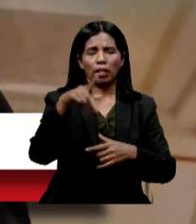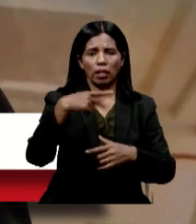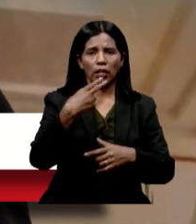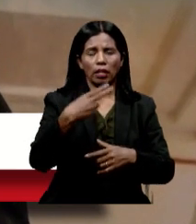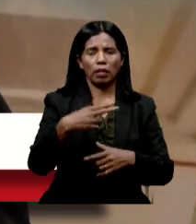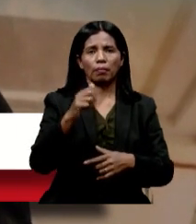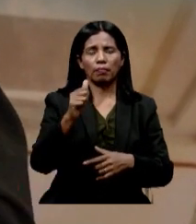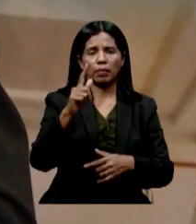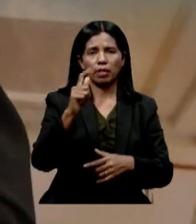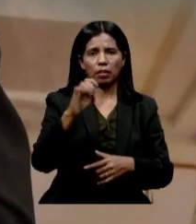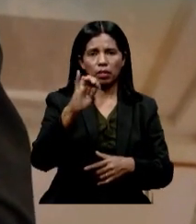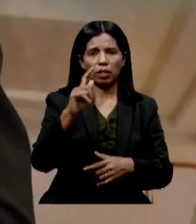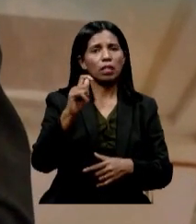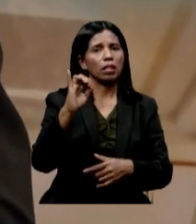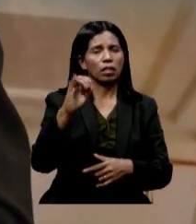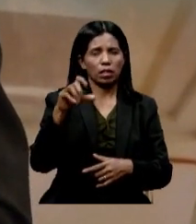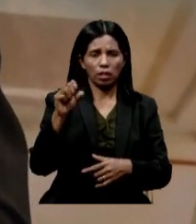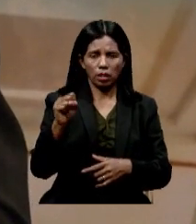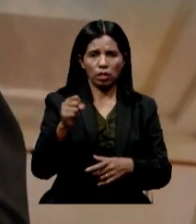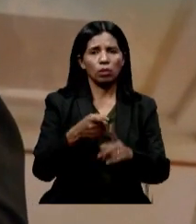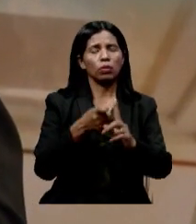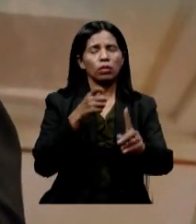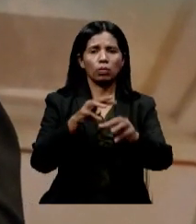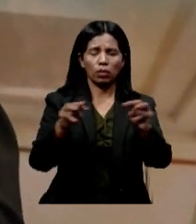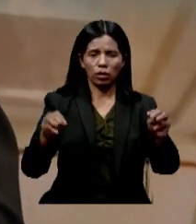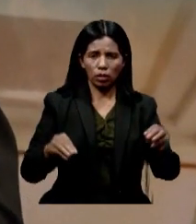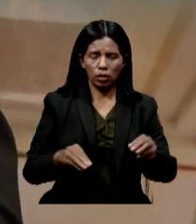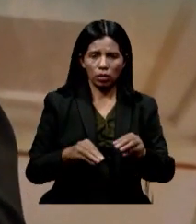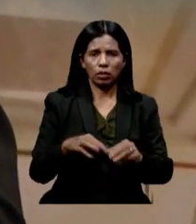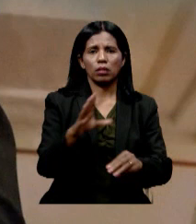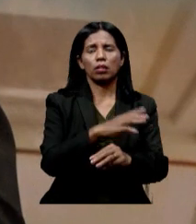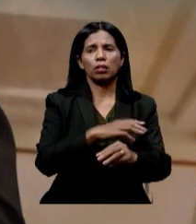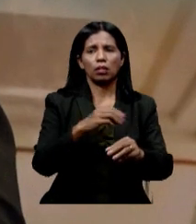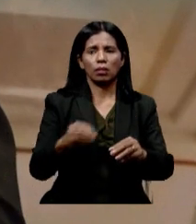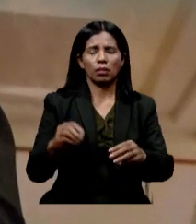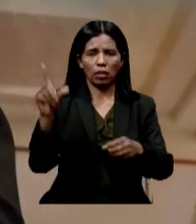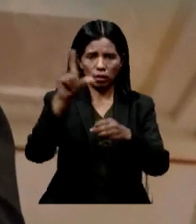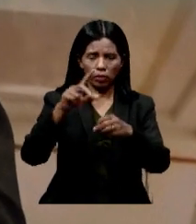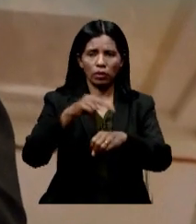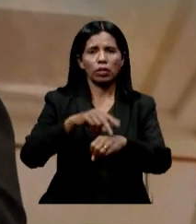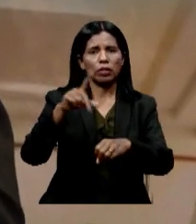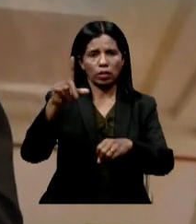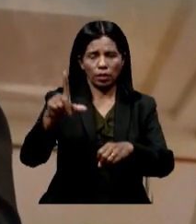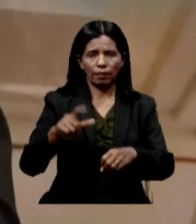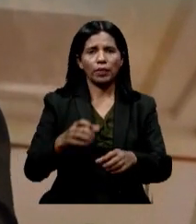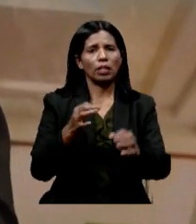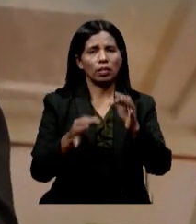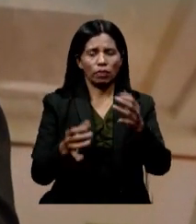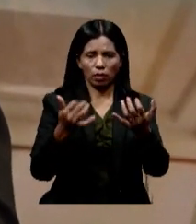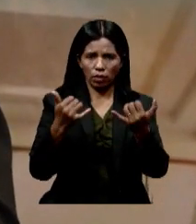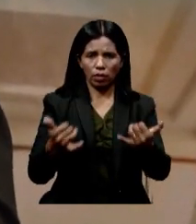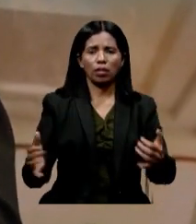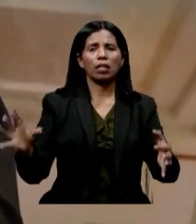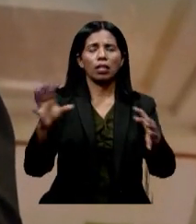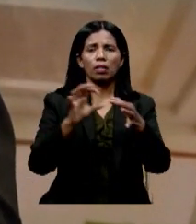1.381 casos. Nem os municípios, banco de sangue, laboratório nacional. Mas que não é ligação